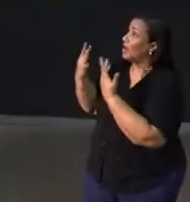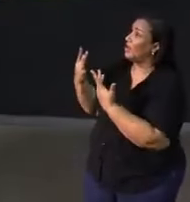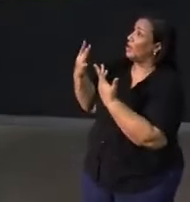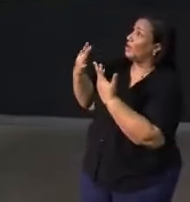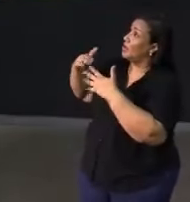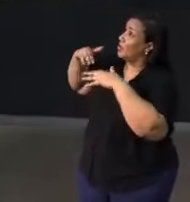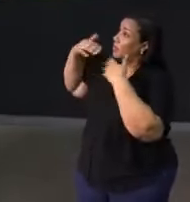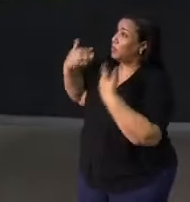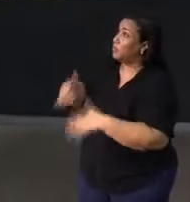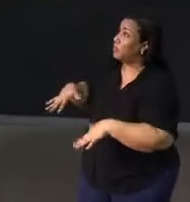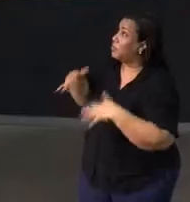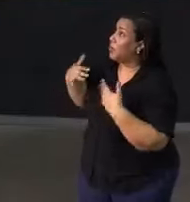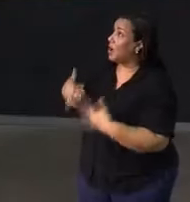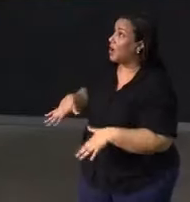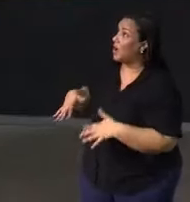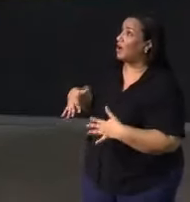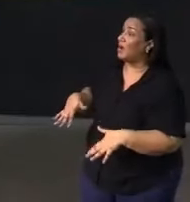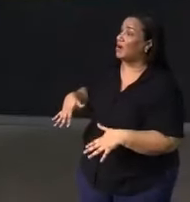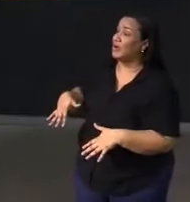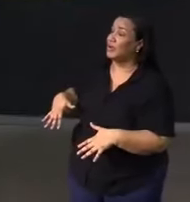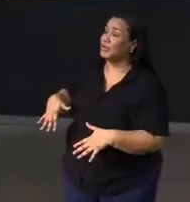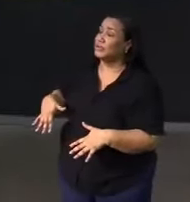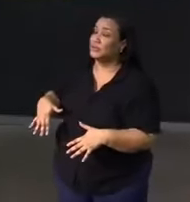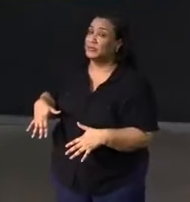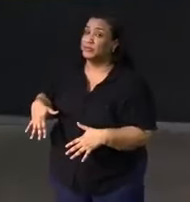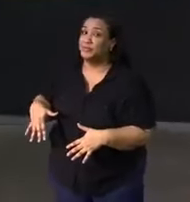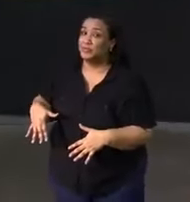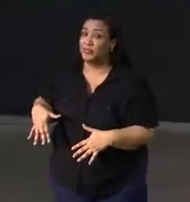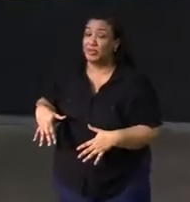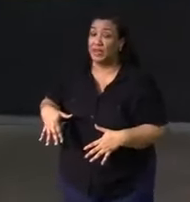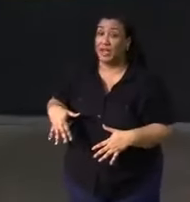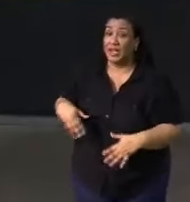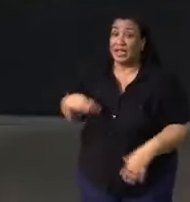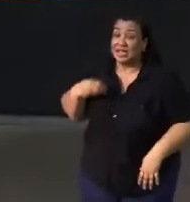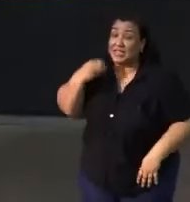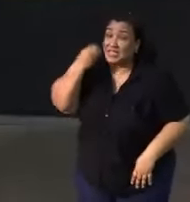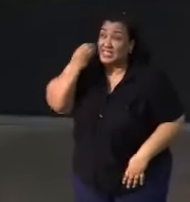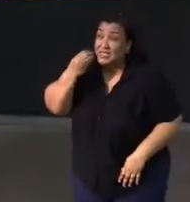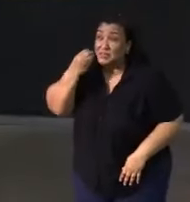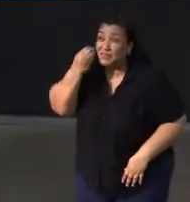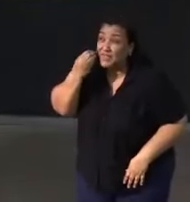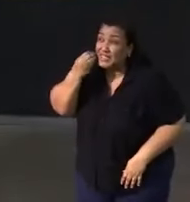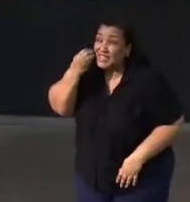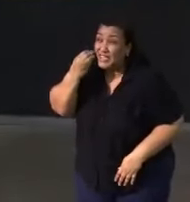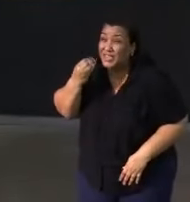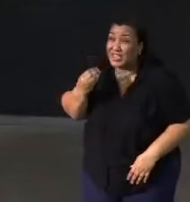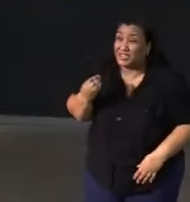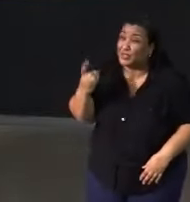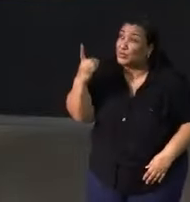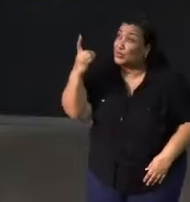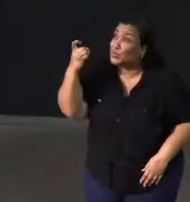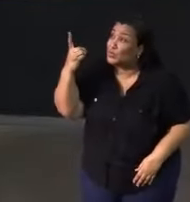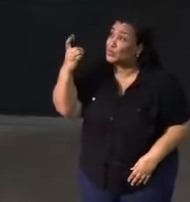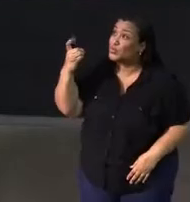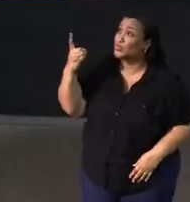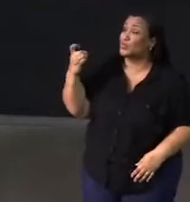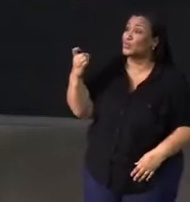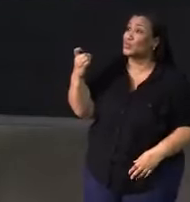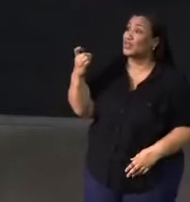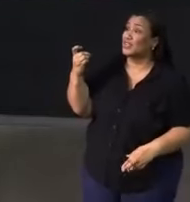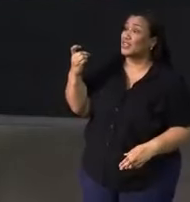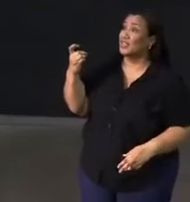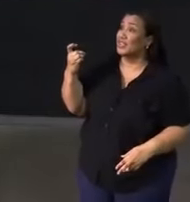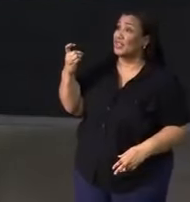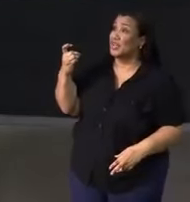do sobrenatural de Deus. Eles viveram momentos épicos. Eles